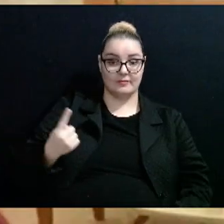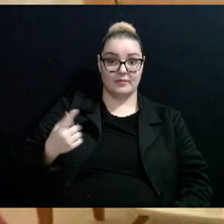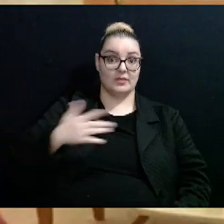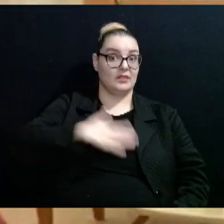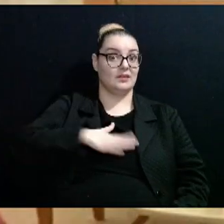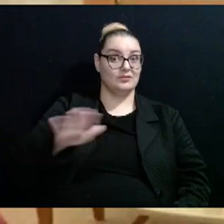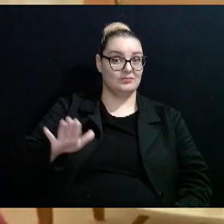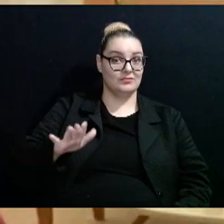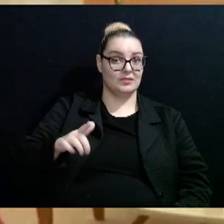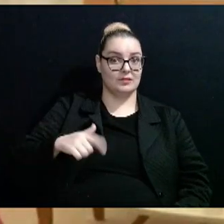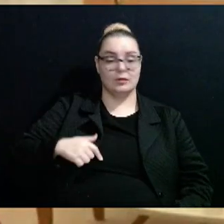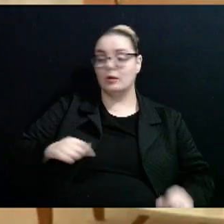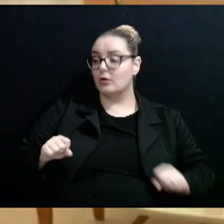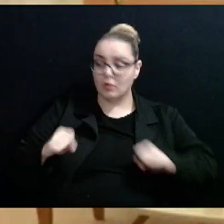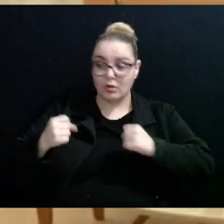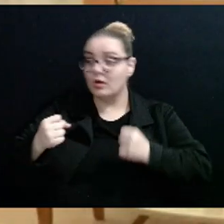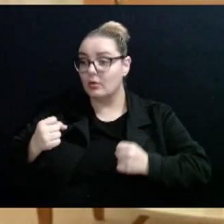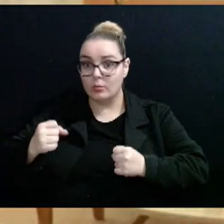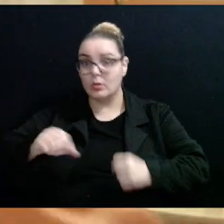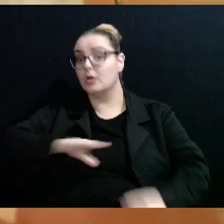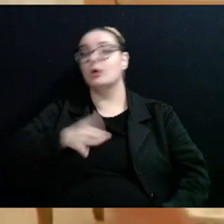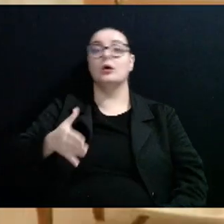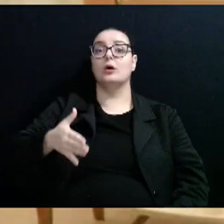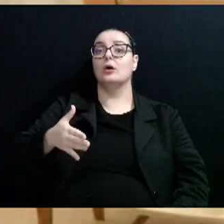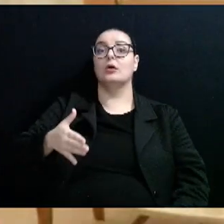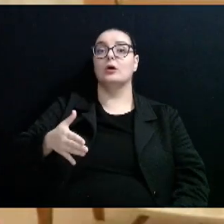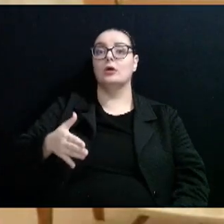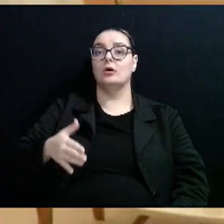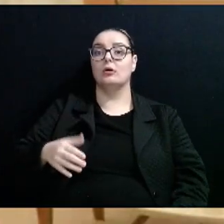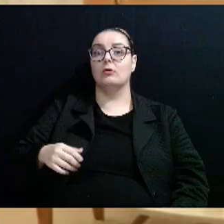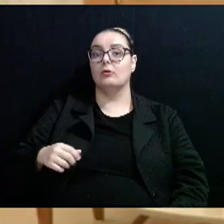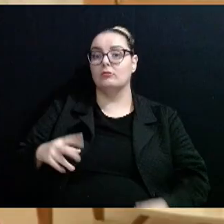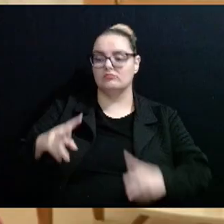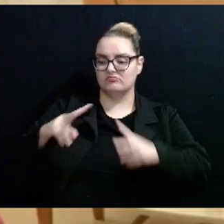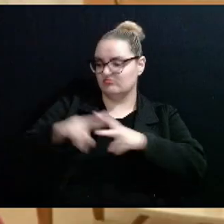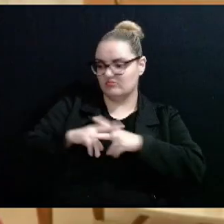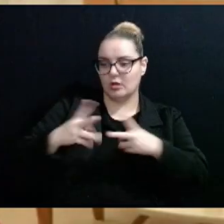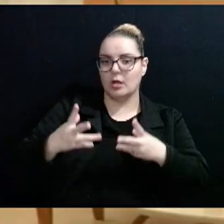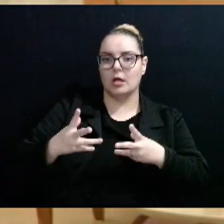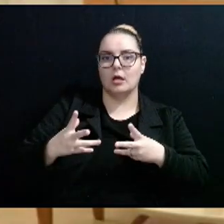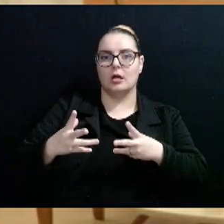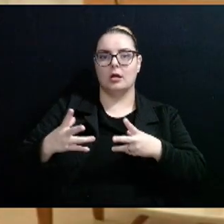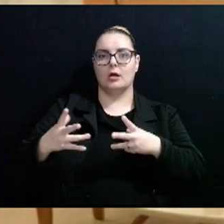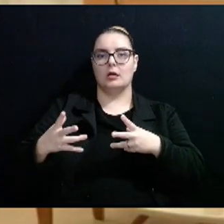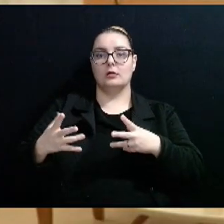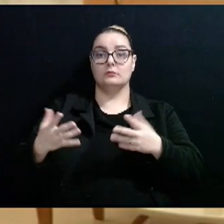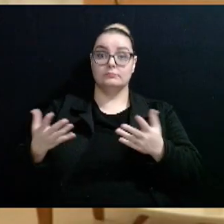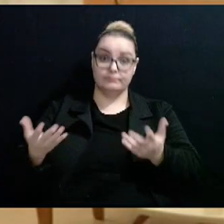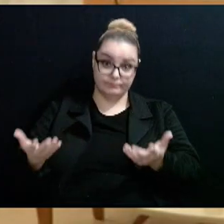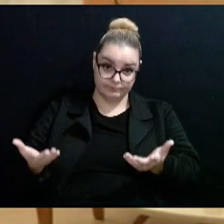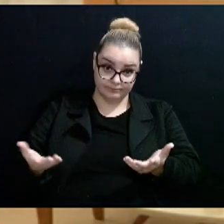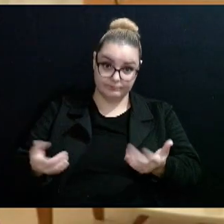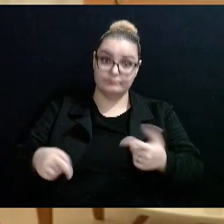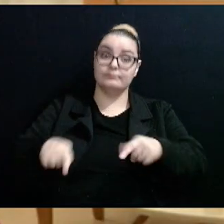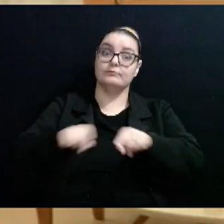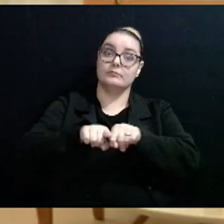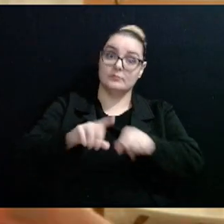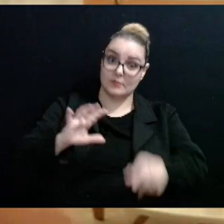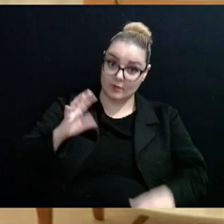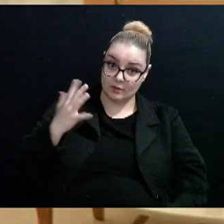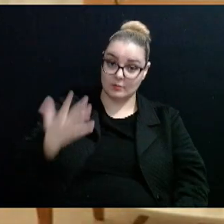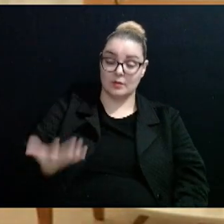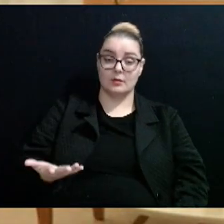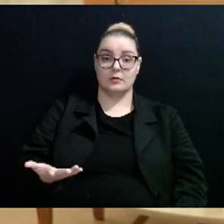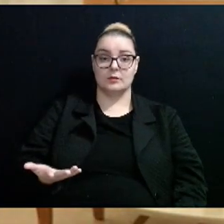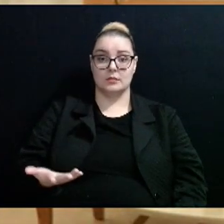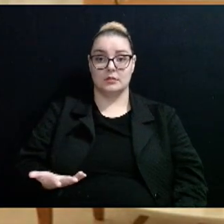parto para uma agressão mais física, um confronto mais físico. Isso também acontece. Então,